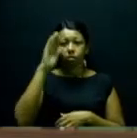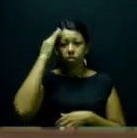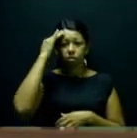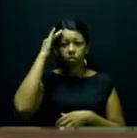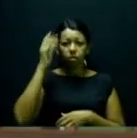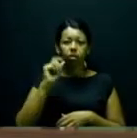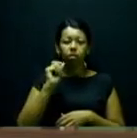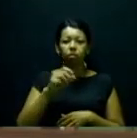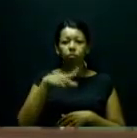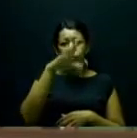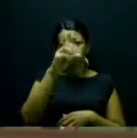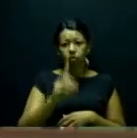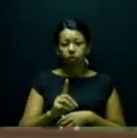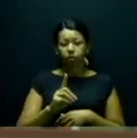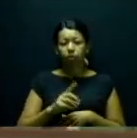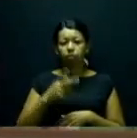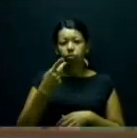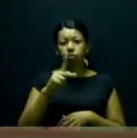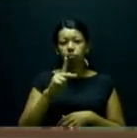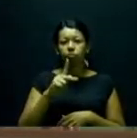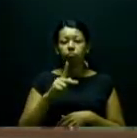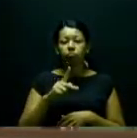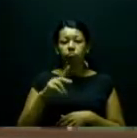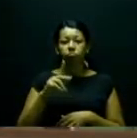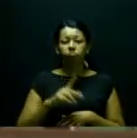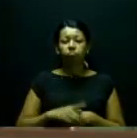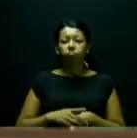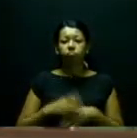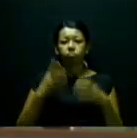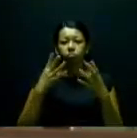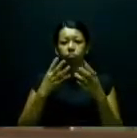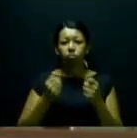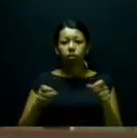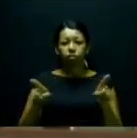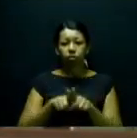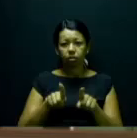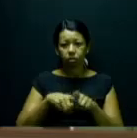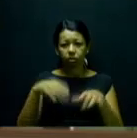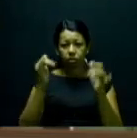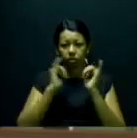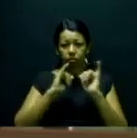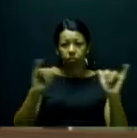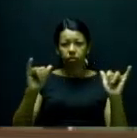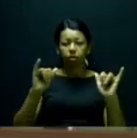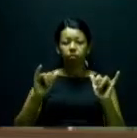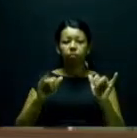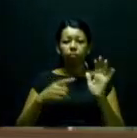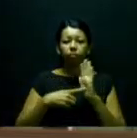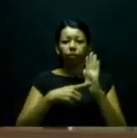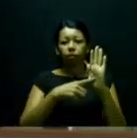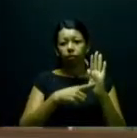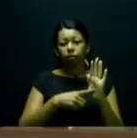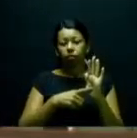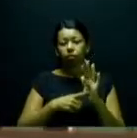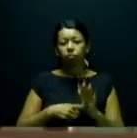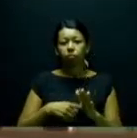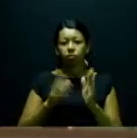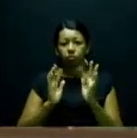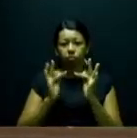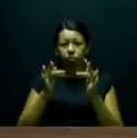dinheiro, direito, e ao seu convencimento, assim relatado, apresentamos a seguinte